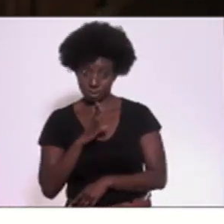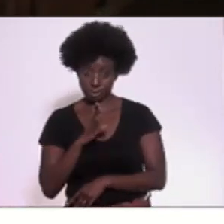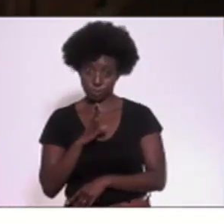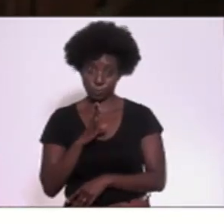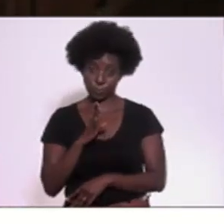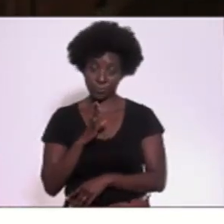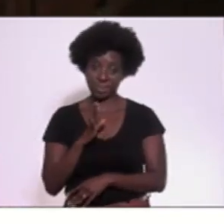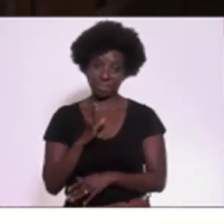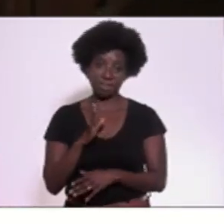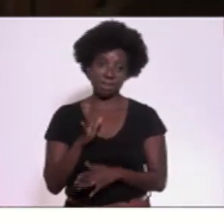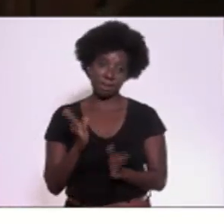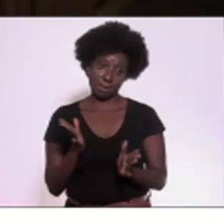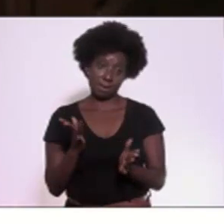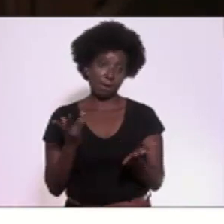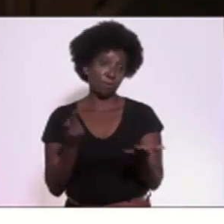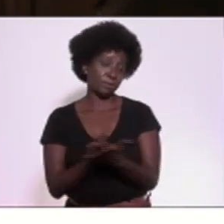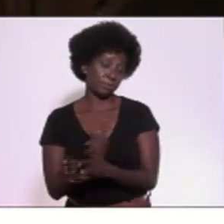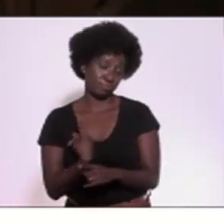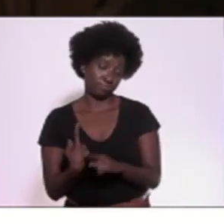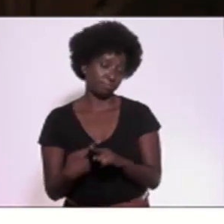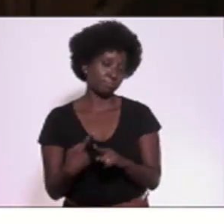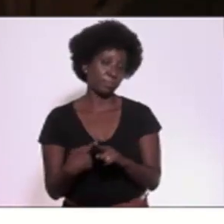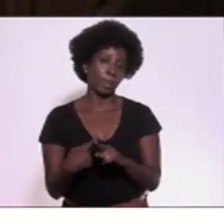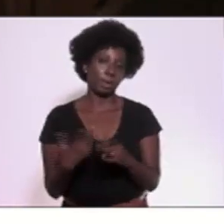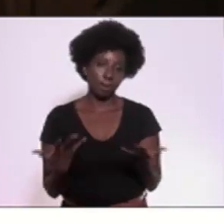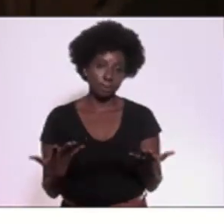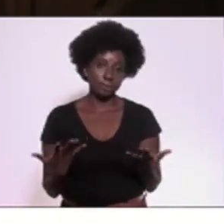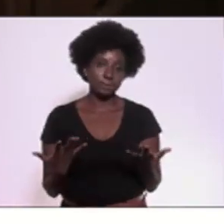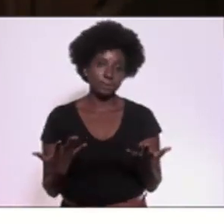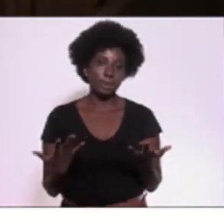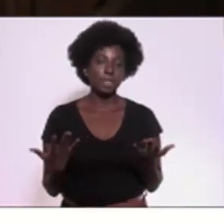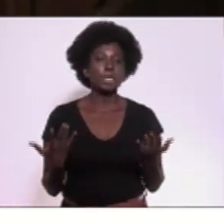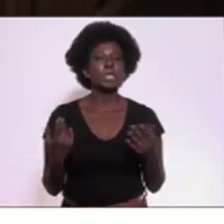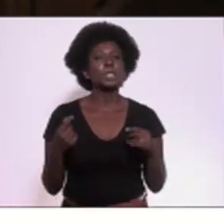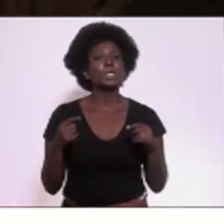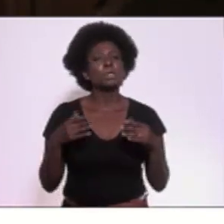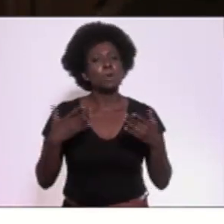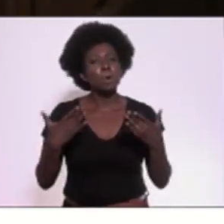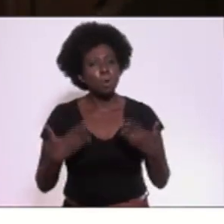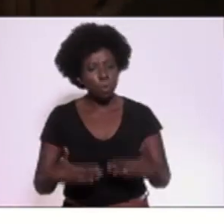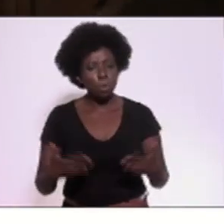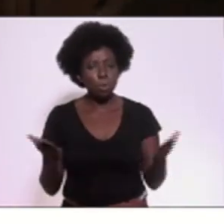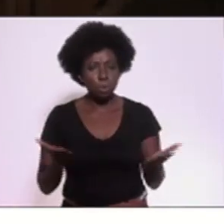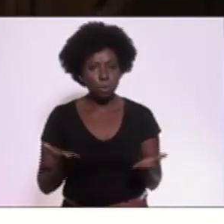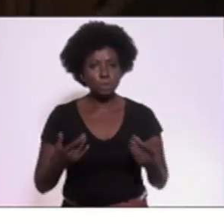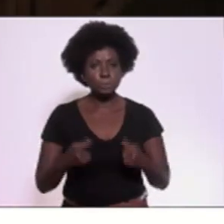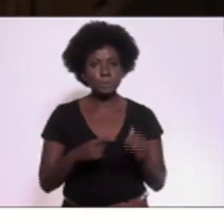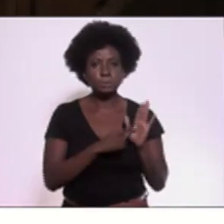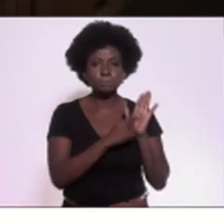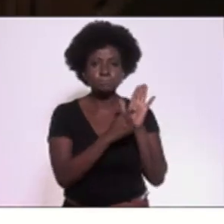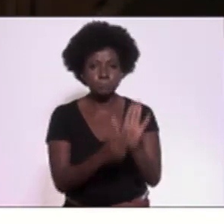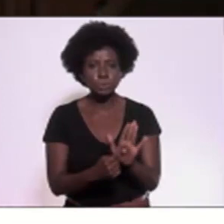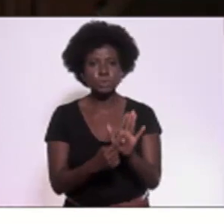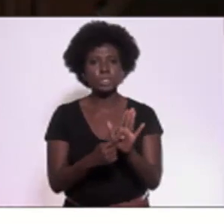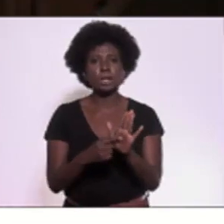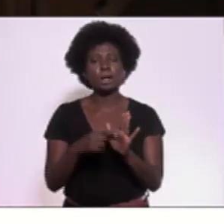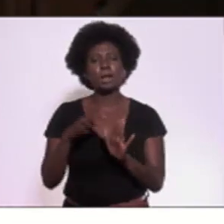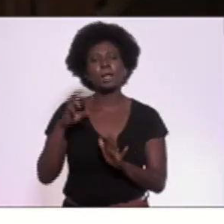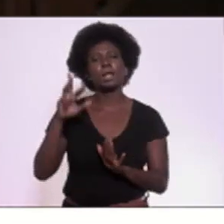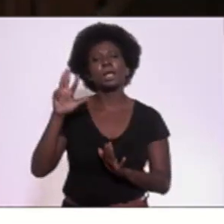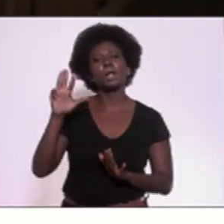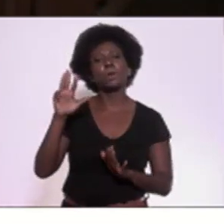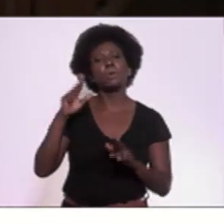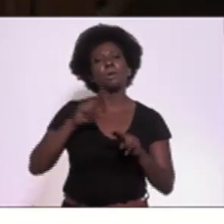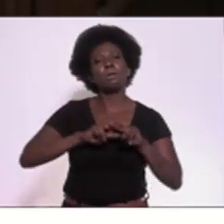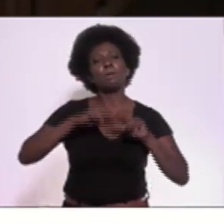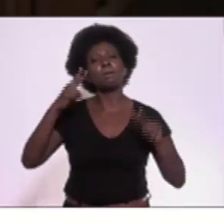nesse país, e a gente precisa registrar que Lula livre é fundamental para a democracia no país e